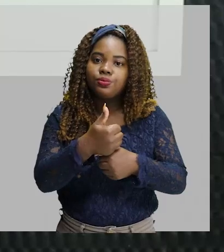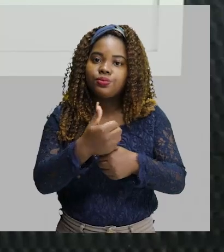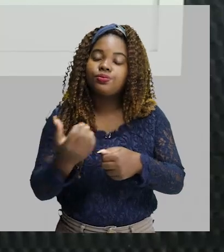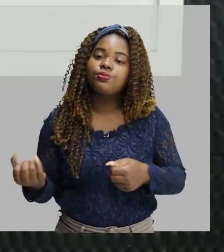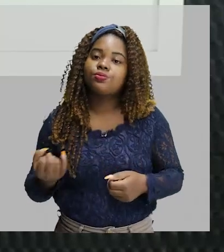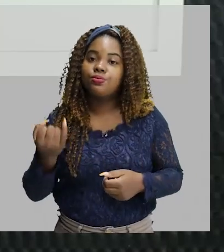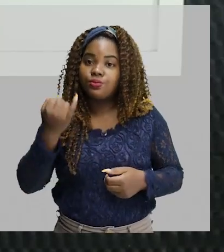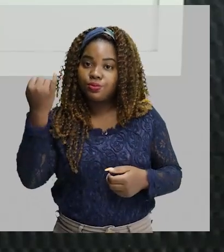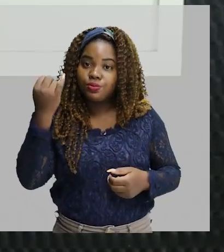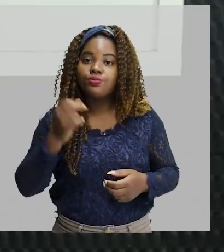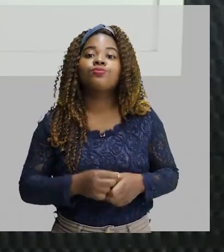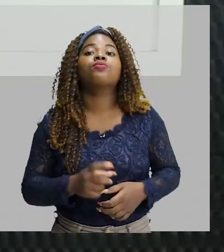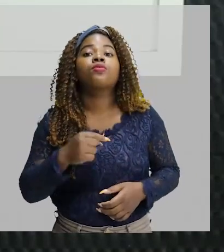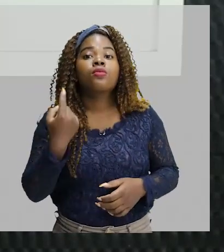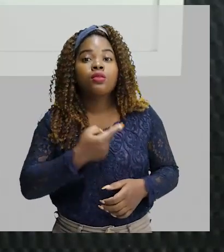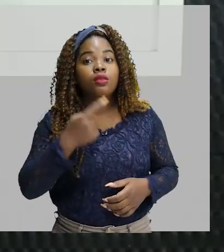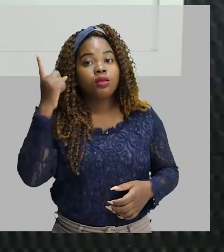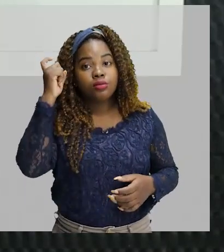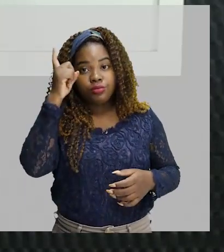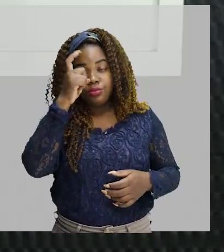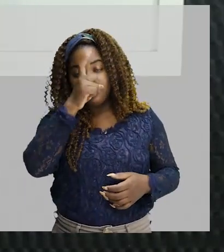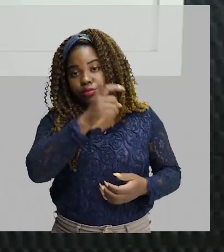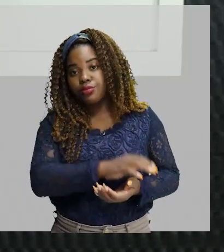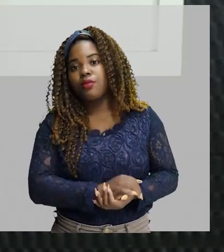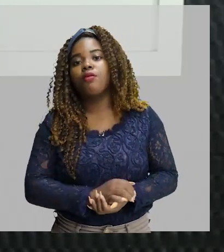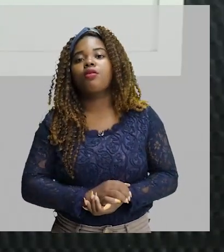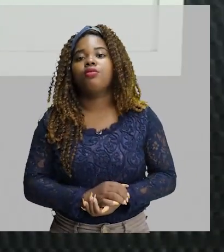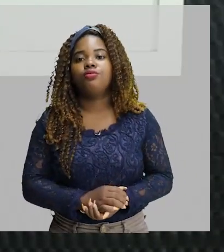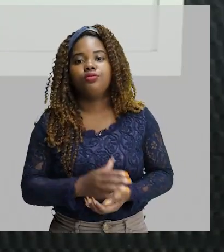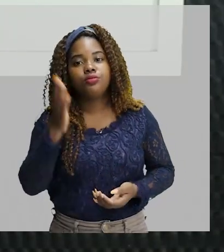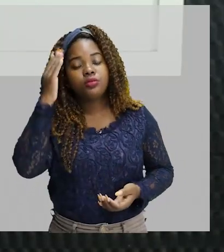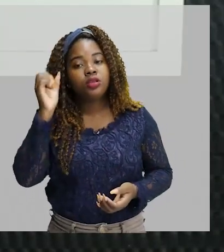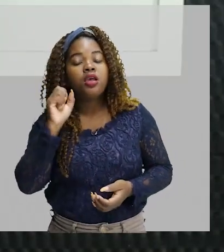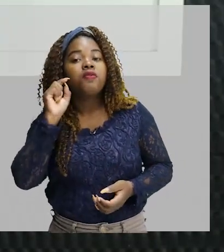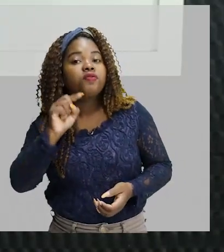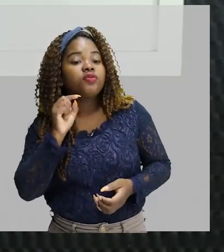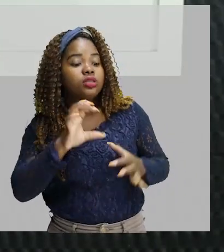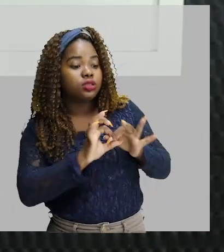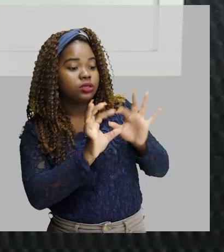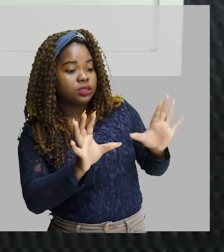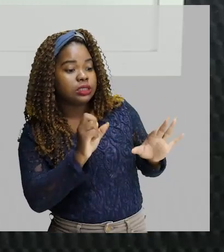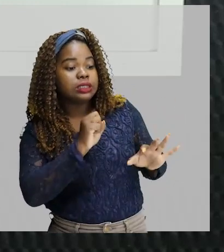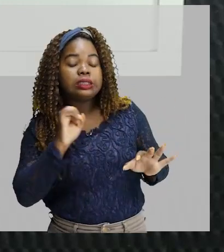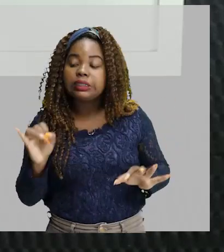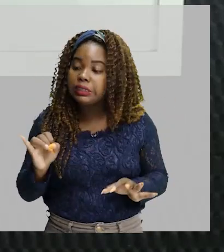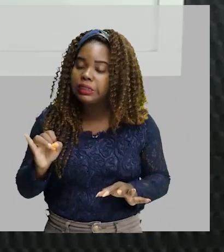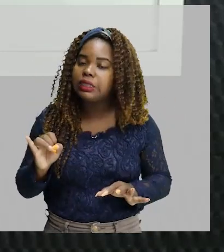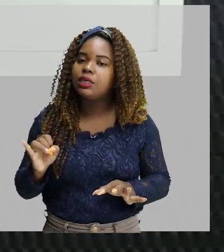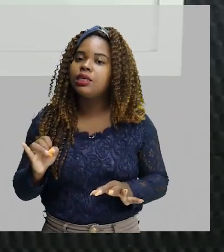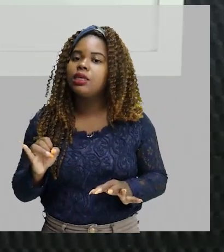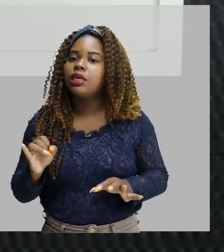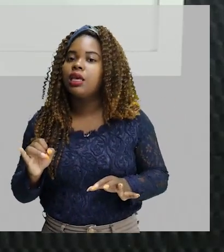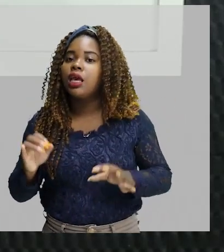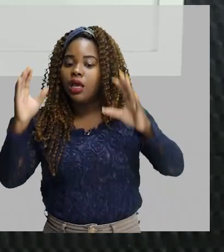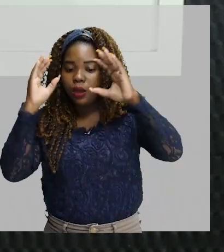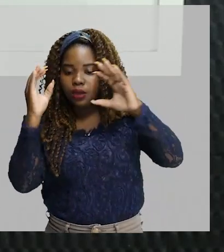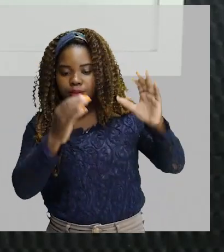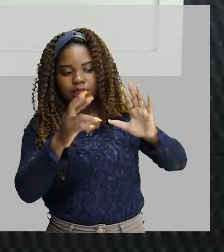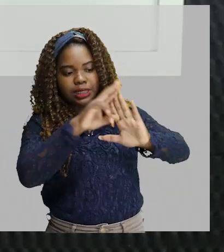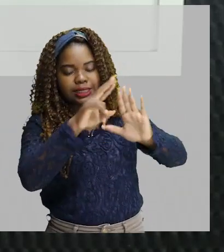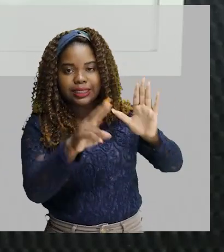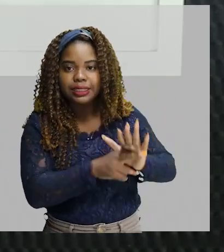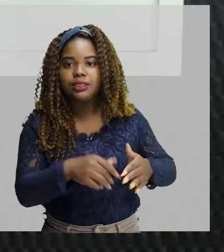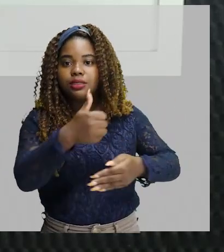importante que nós temos dificuldade de entender. Você só é livre quando você obedece à lei moral que está presente